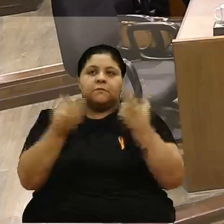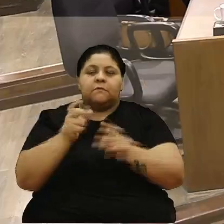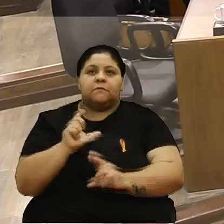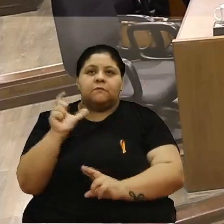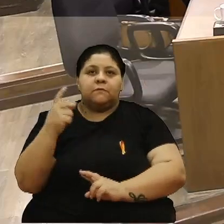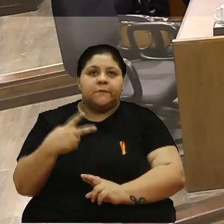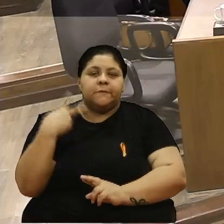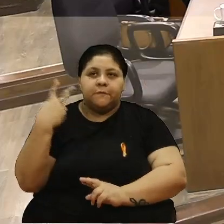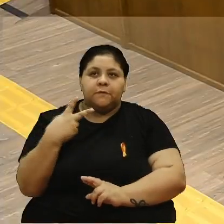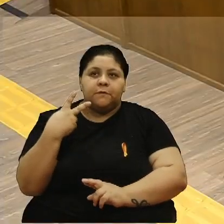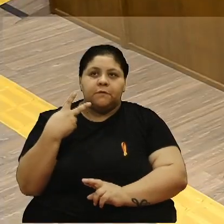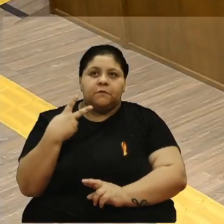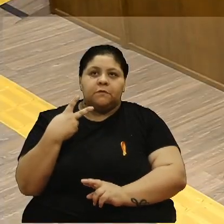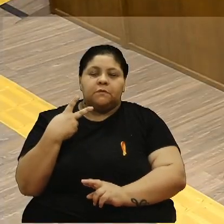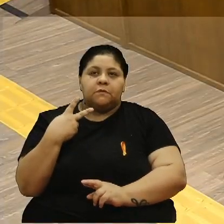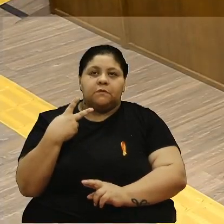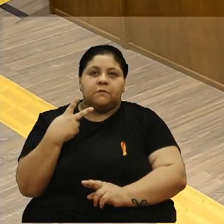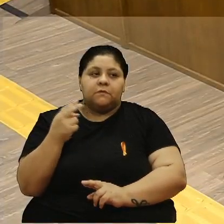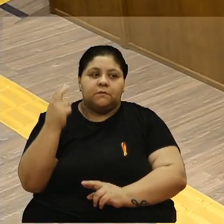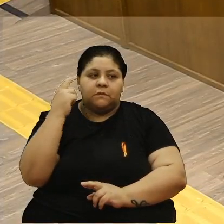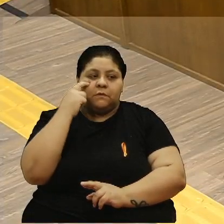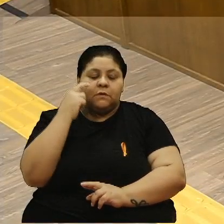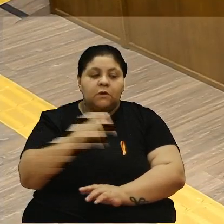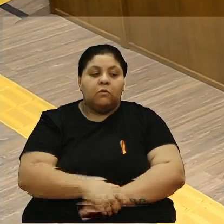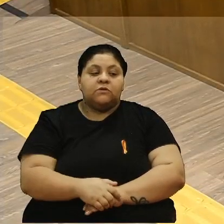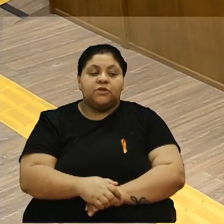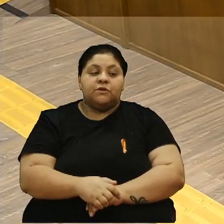palavra, vereador Sandro Declaração Frantinel. de líder, presidente.